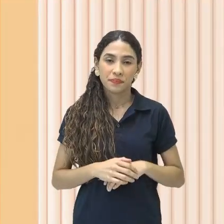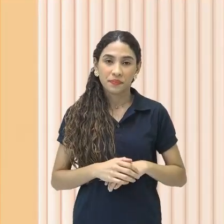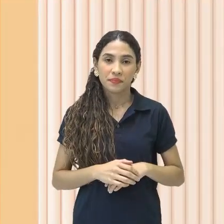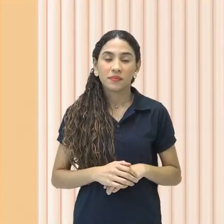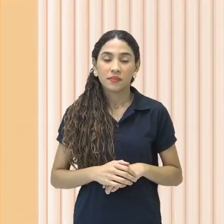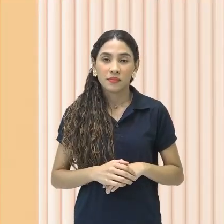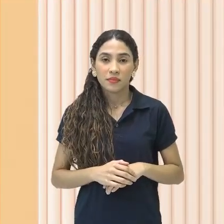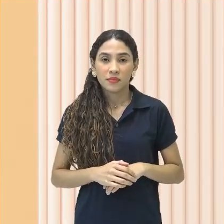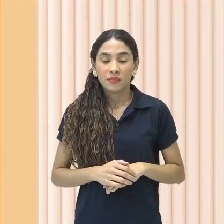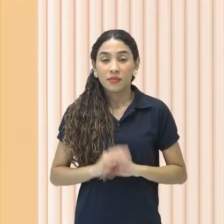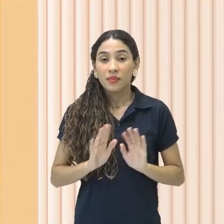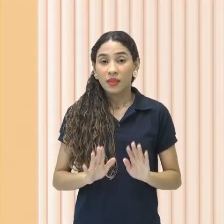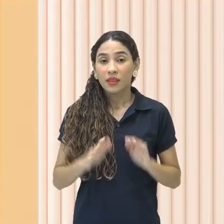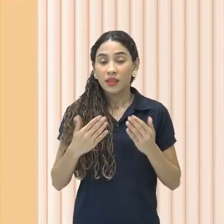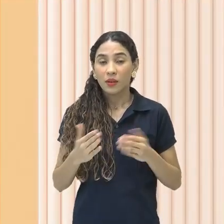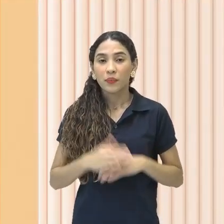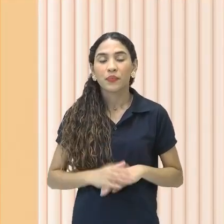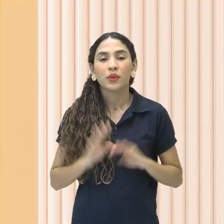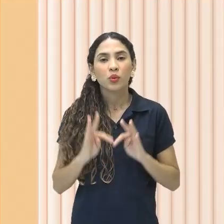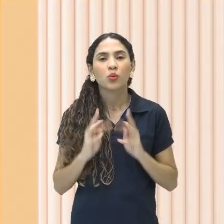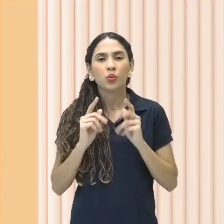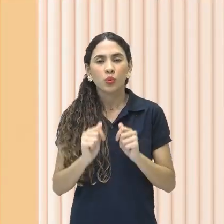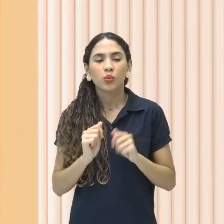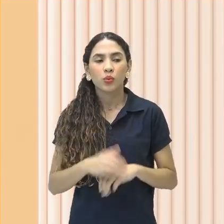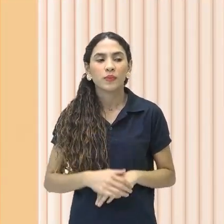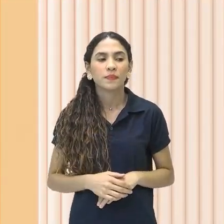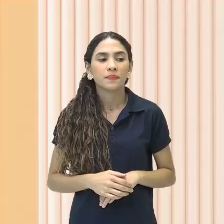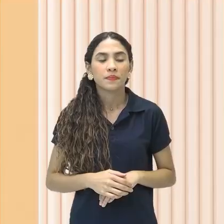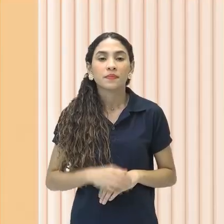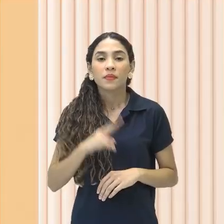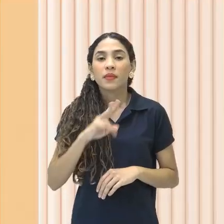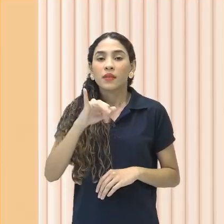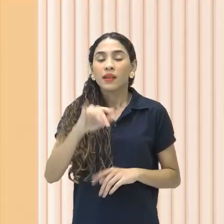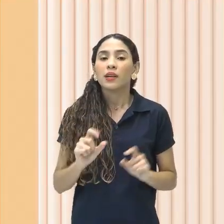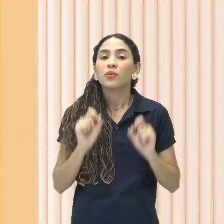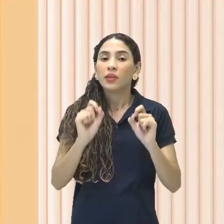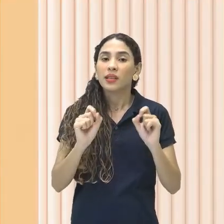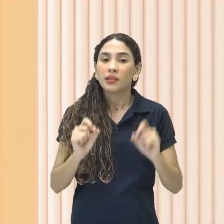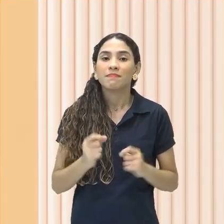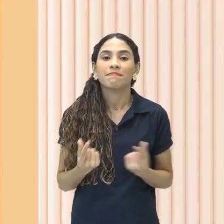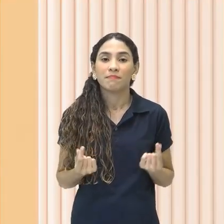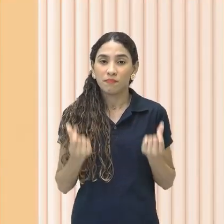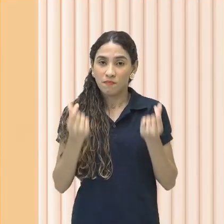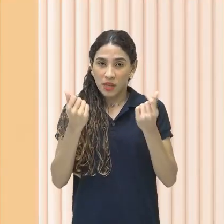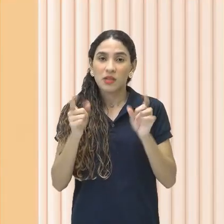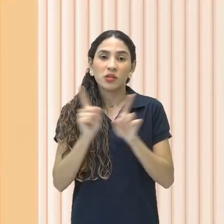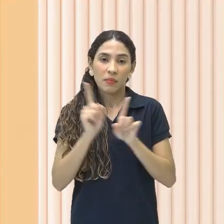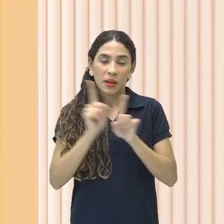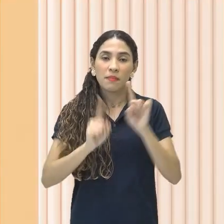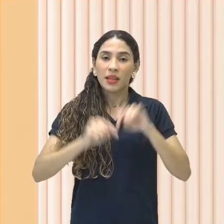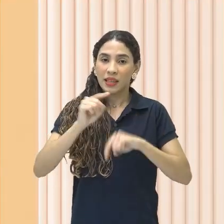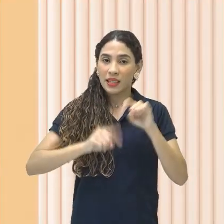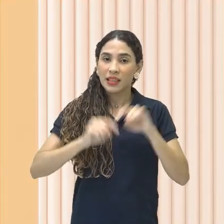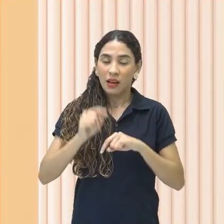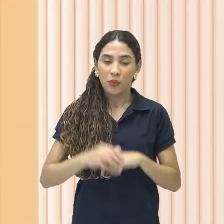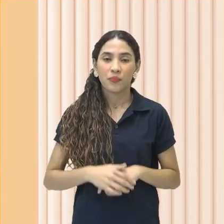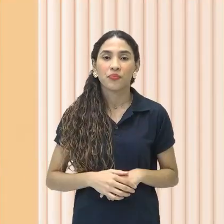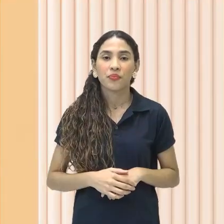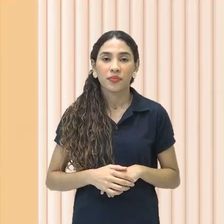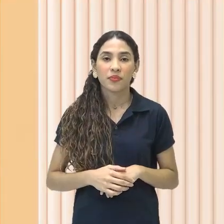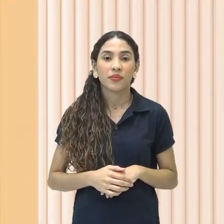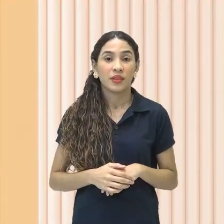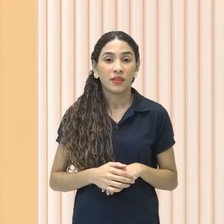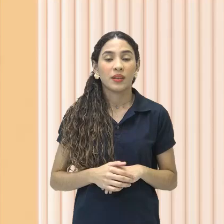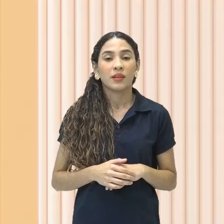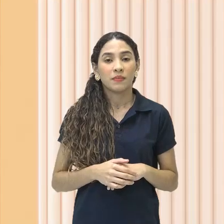plantações. Então, tudo isso aí vai demandar lá no preço dos produtos, do produto final, que chega na